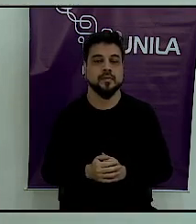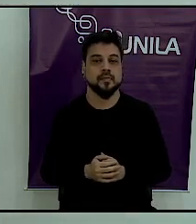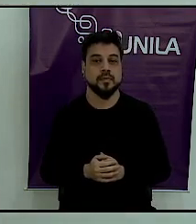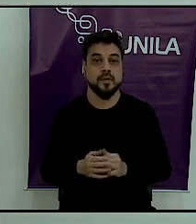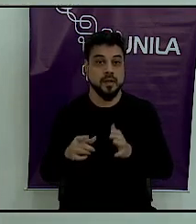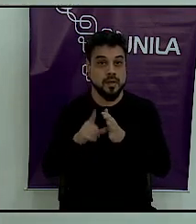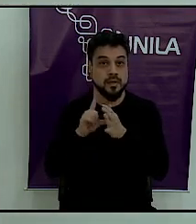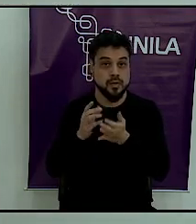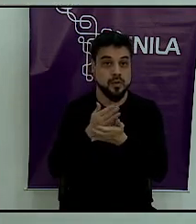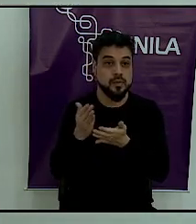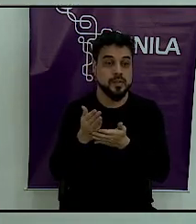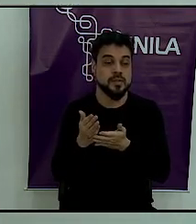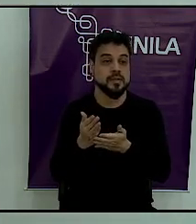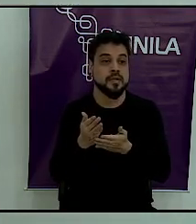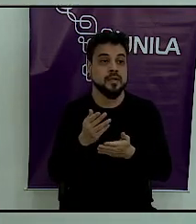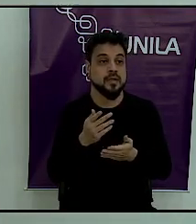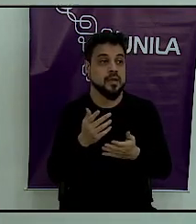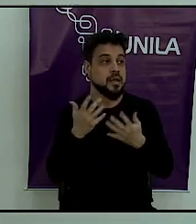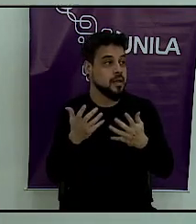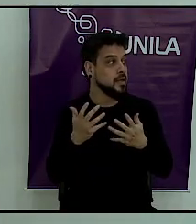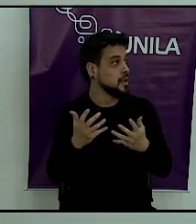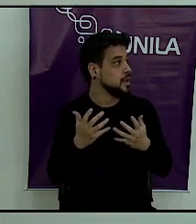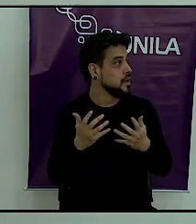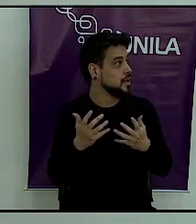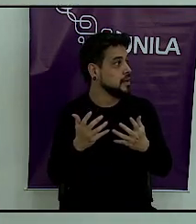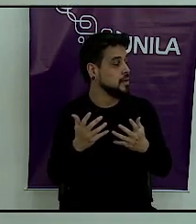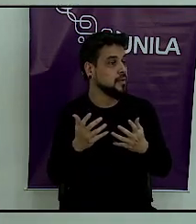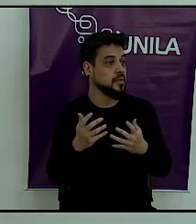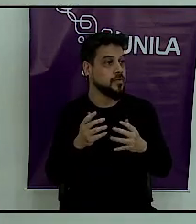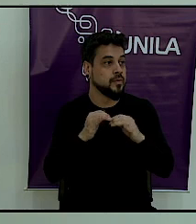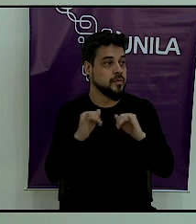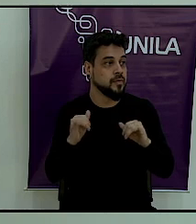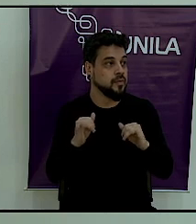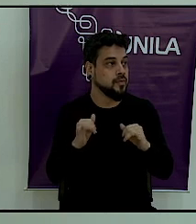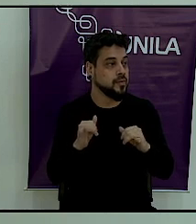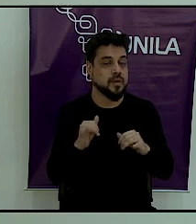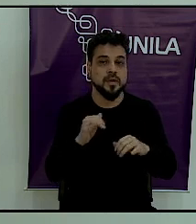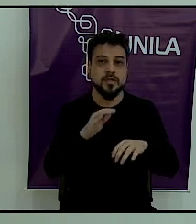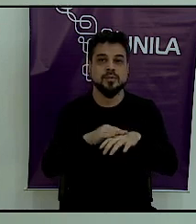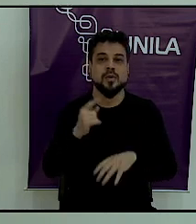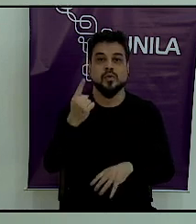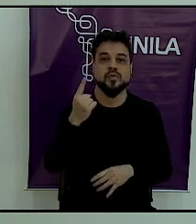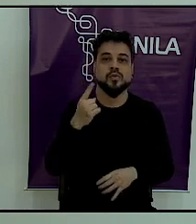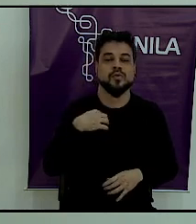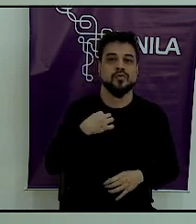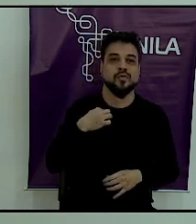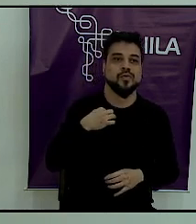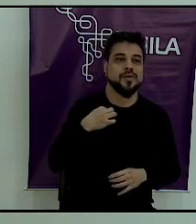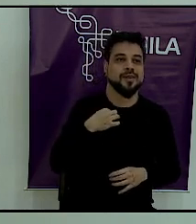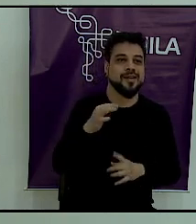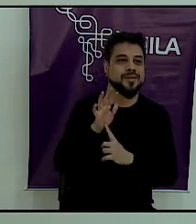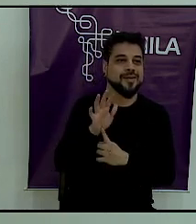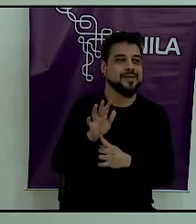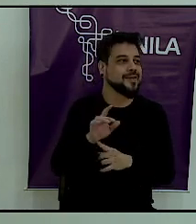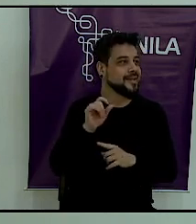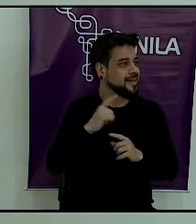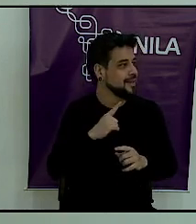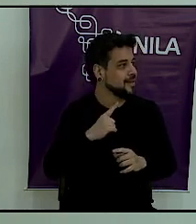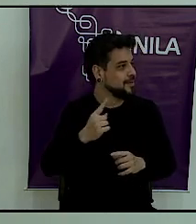Antes da gente começar, eu gostaria de contar com um voluntário para fazer uma pequena demonstração. Alguém se